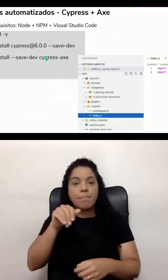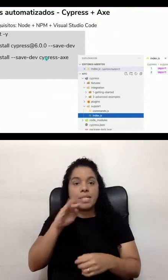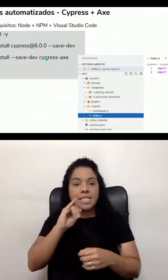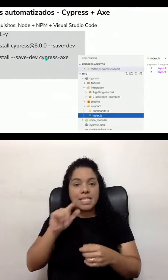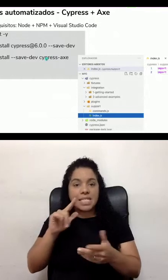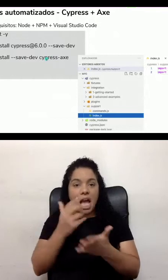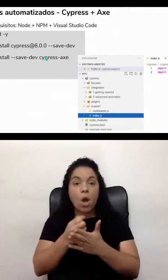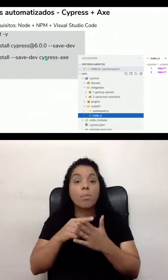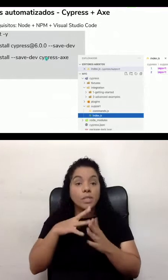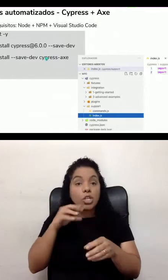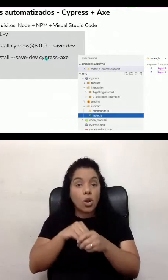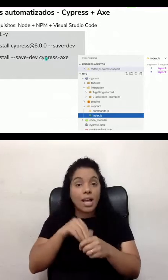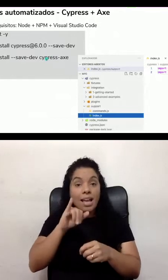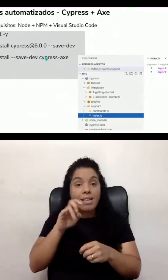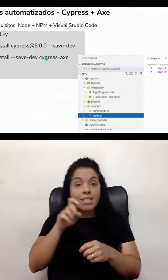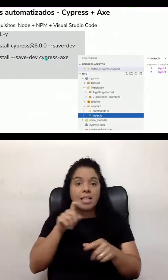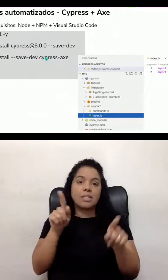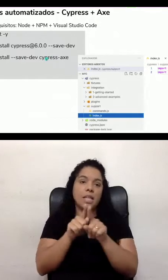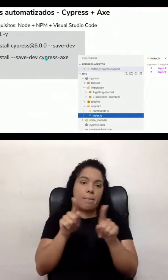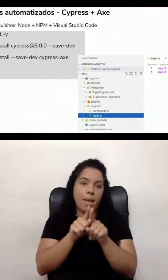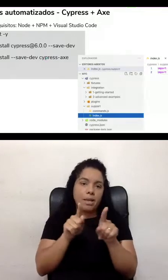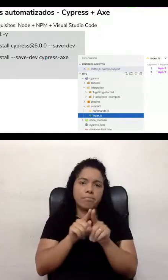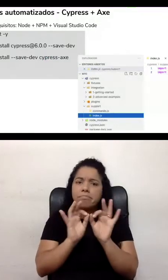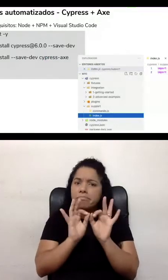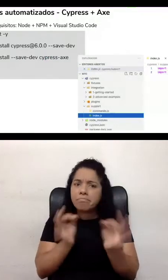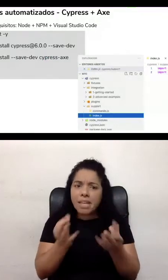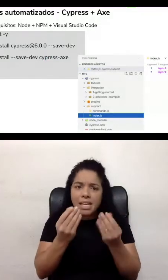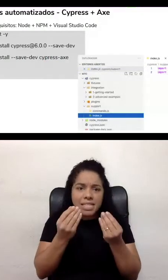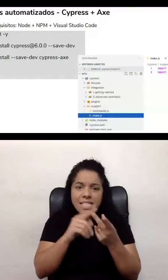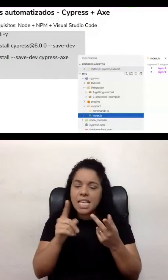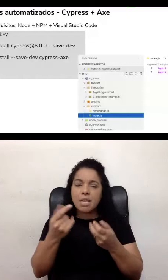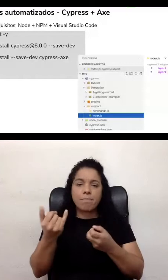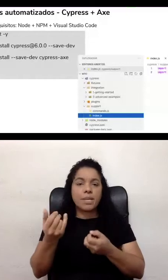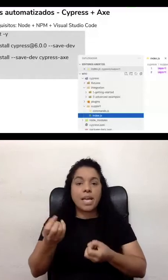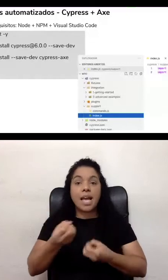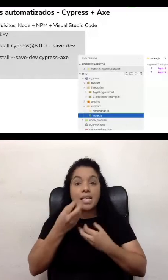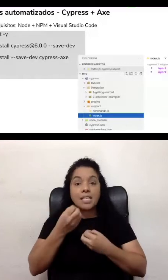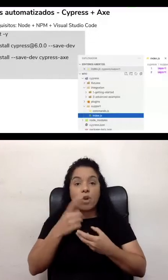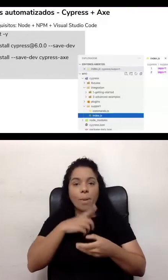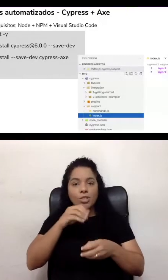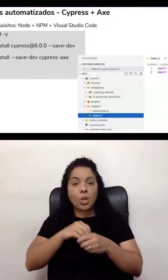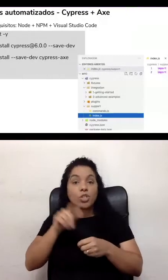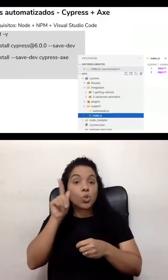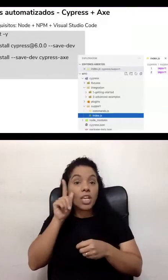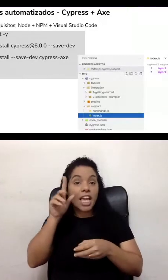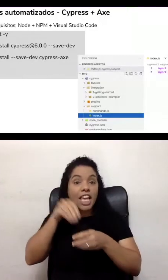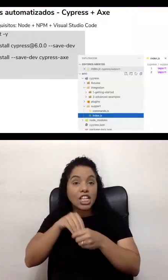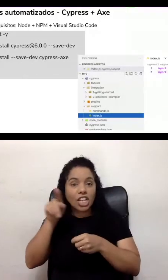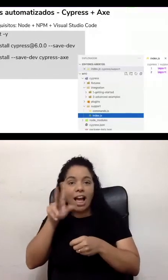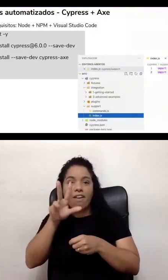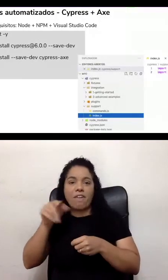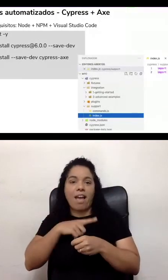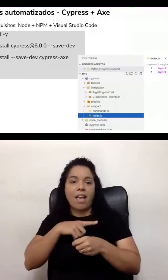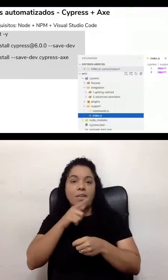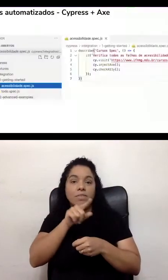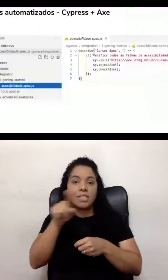do index também, tá? Super simples. Essas informações tudo vão estar no meu Git depois para vocês realizarem em